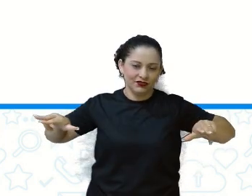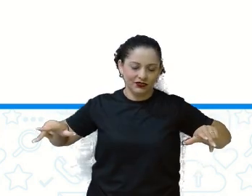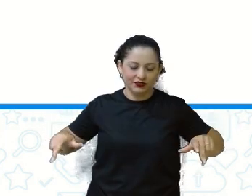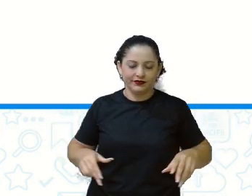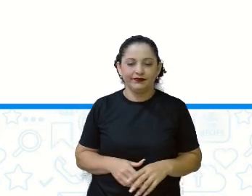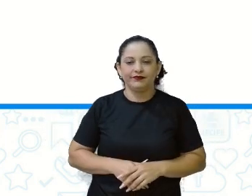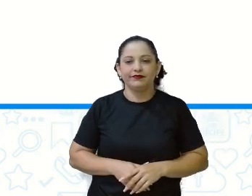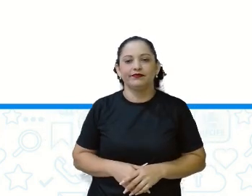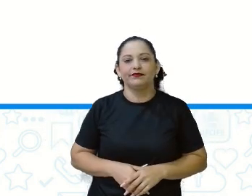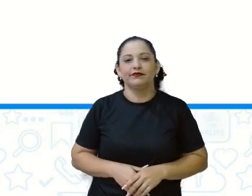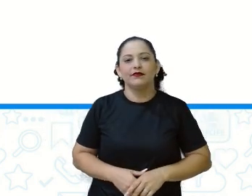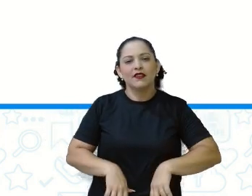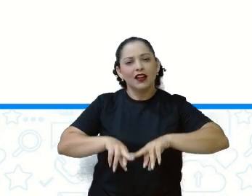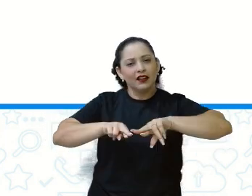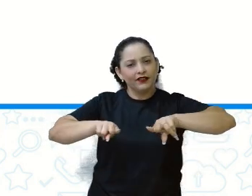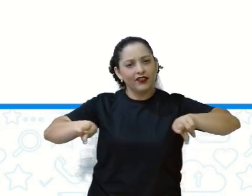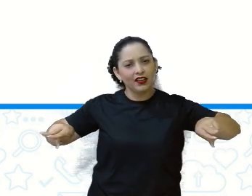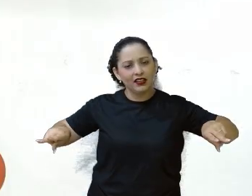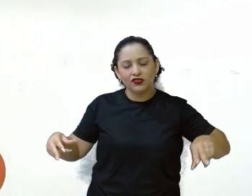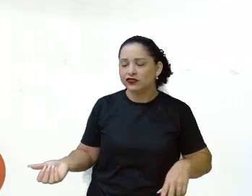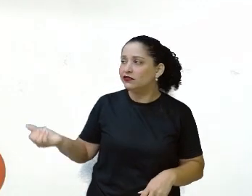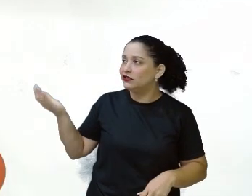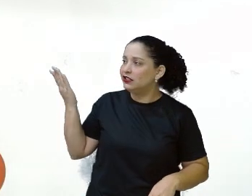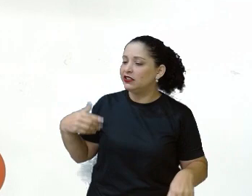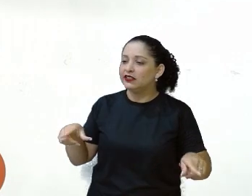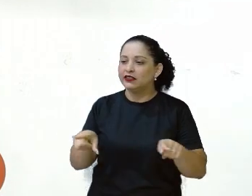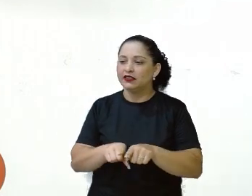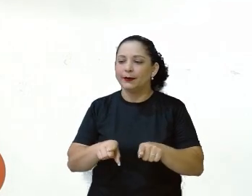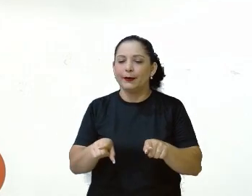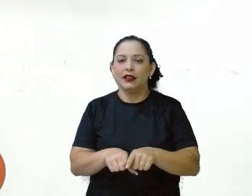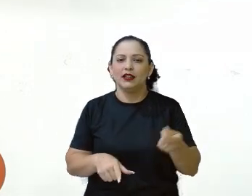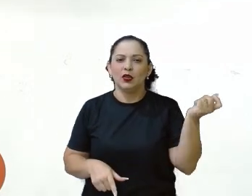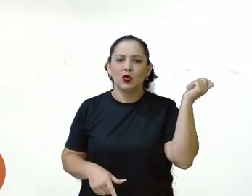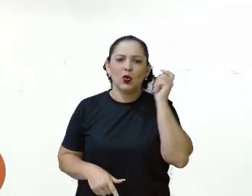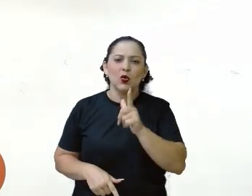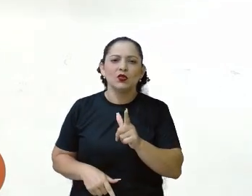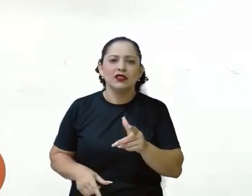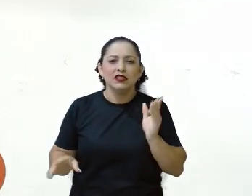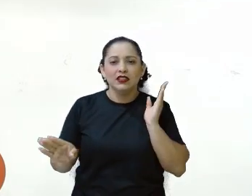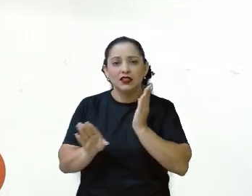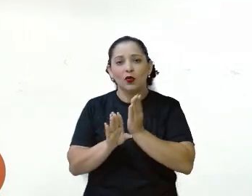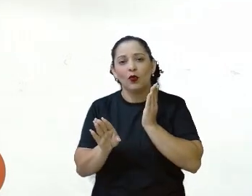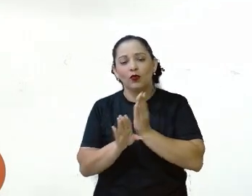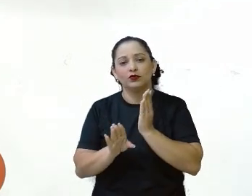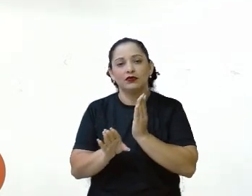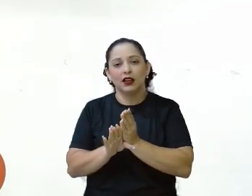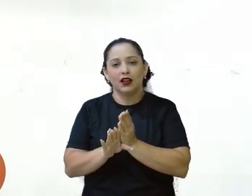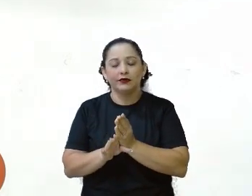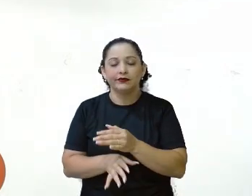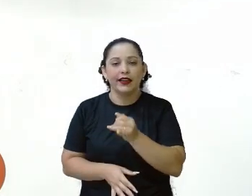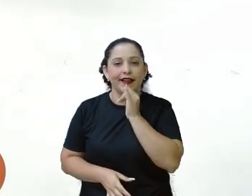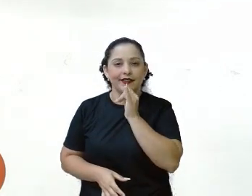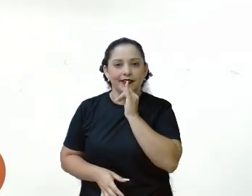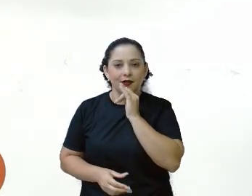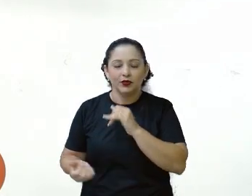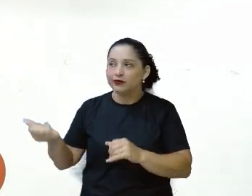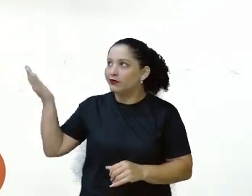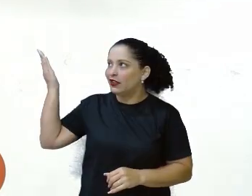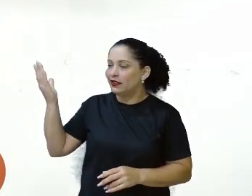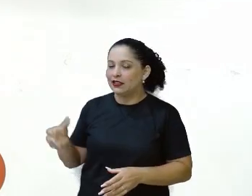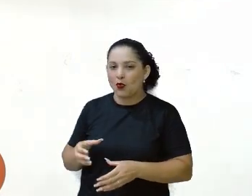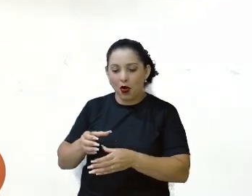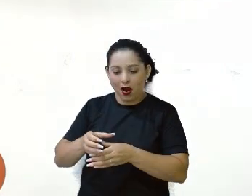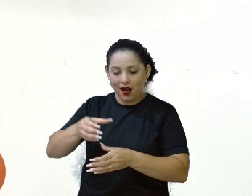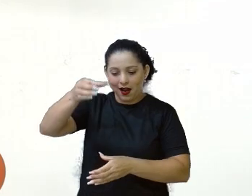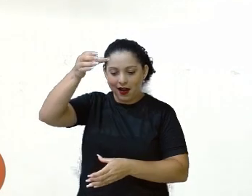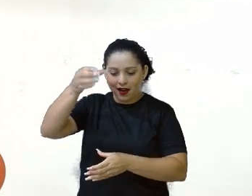Além de recipientes que a gente consegue encontrar no cotidiano, né? Por exemplo, aqui é uma garrafa